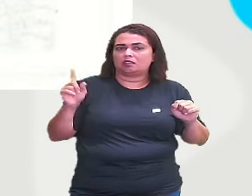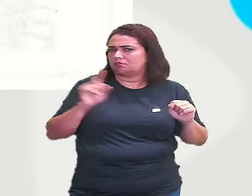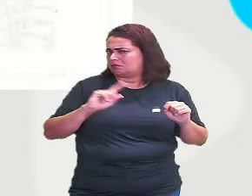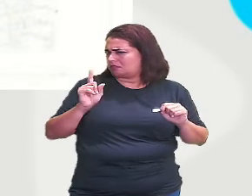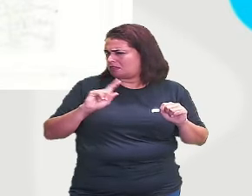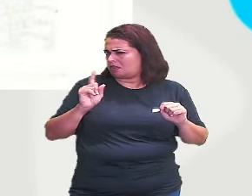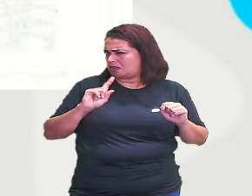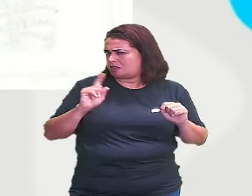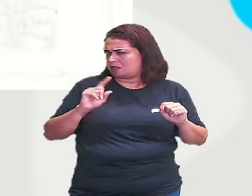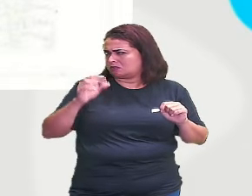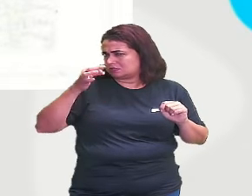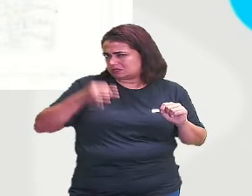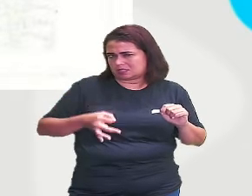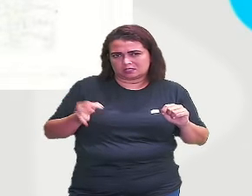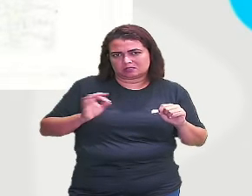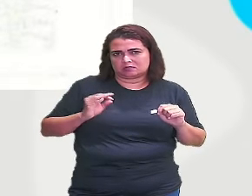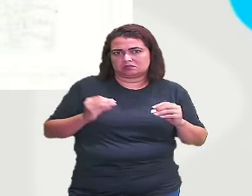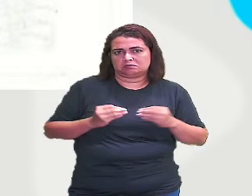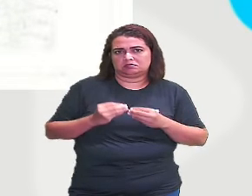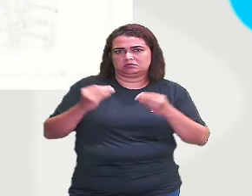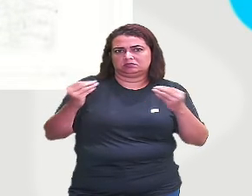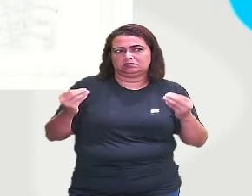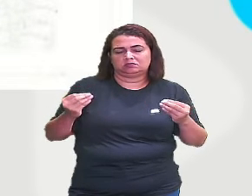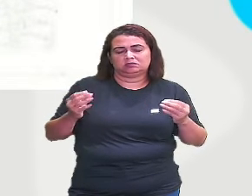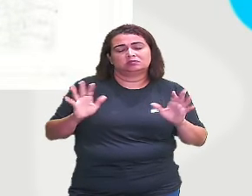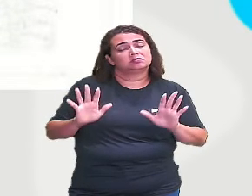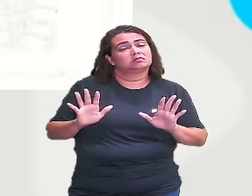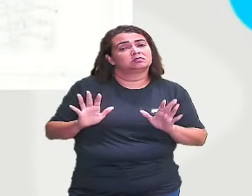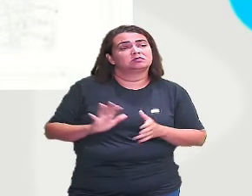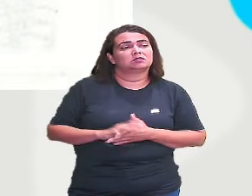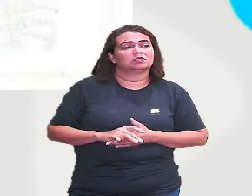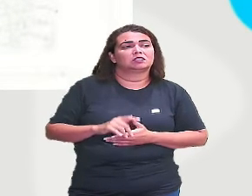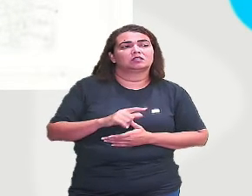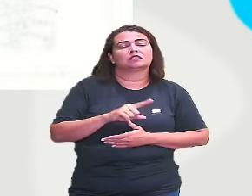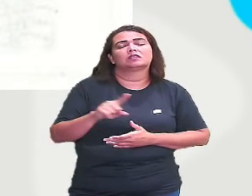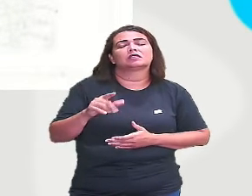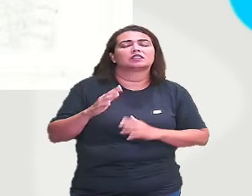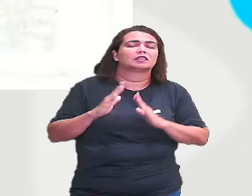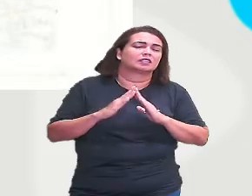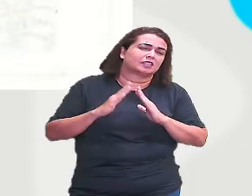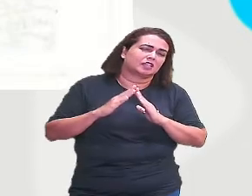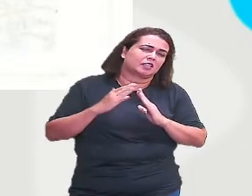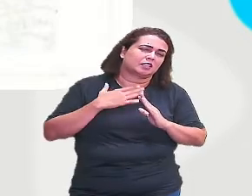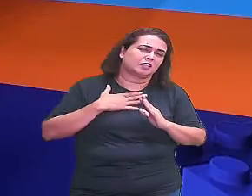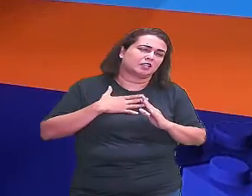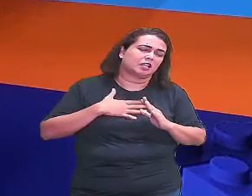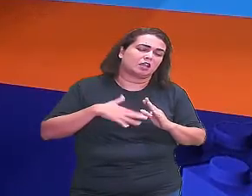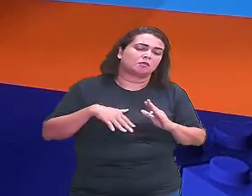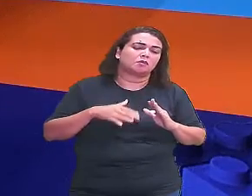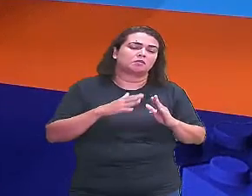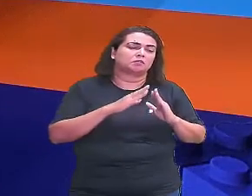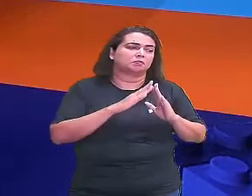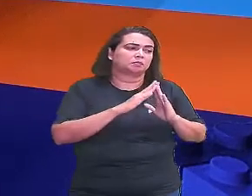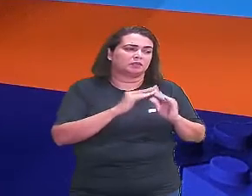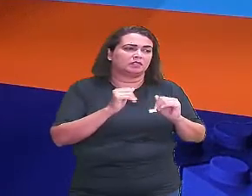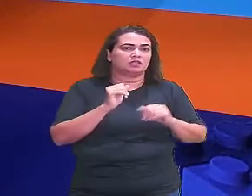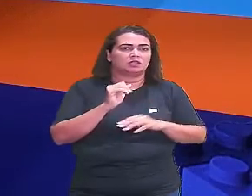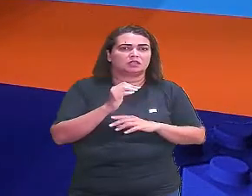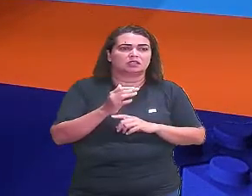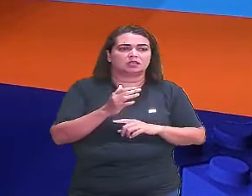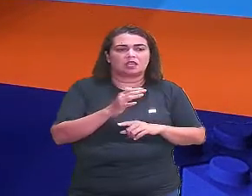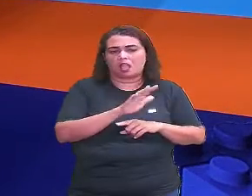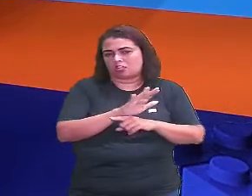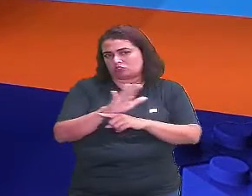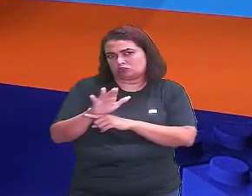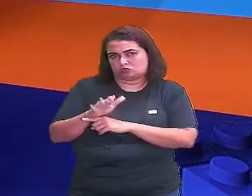muito justa nessa divisão, tá certo? Mas aí, ó, você faz com calma em casa, você pede ajuda a algum